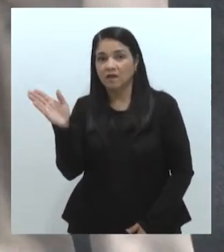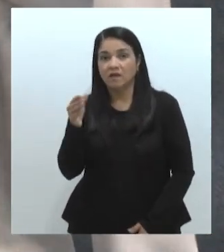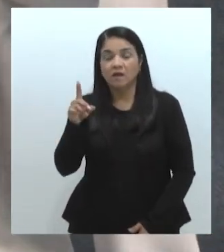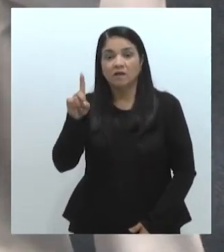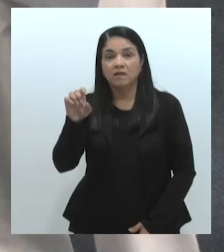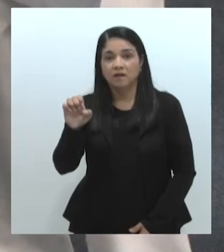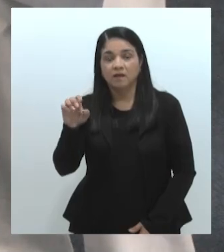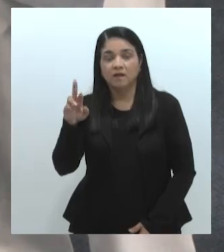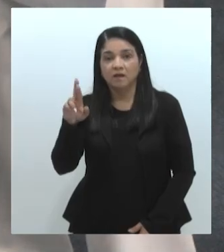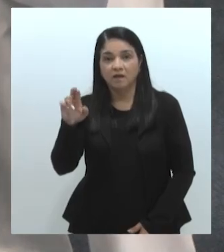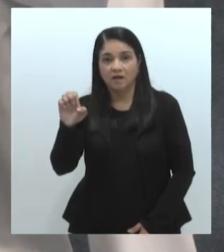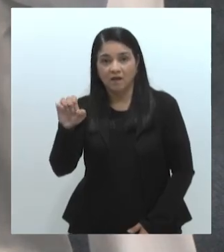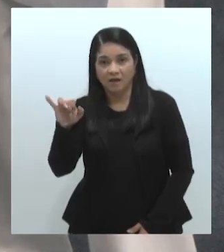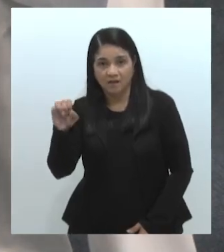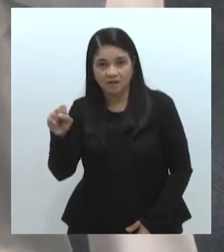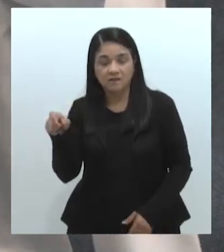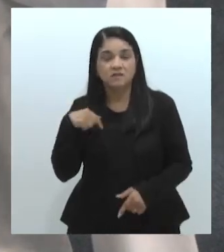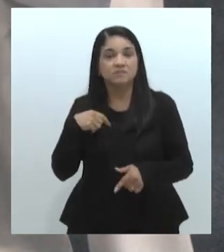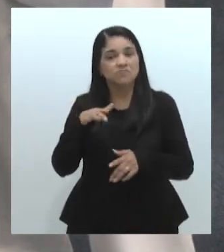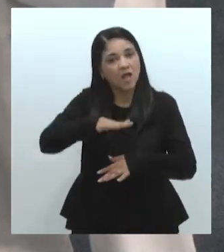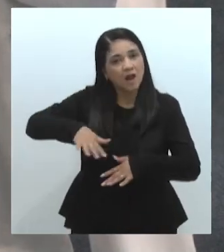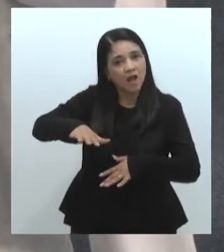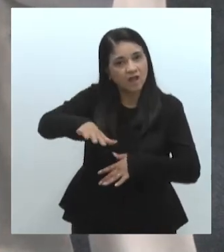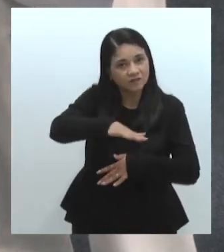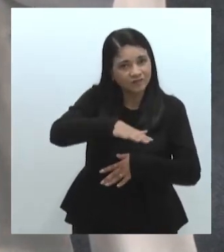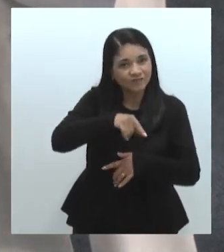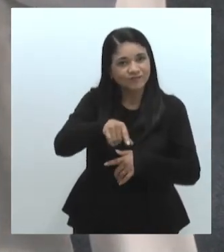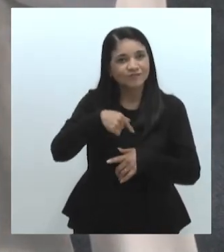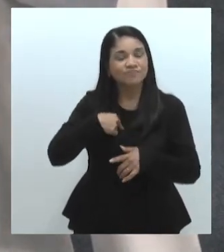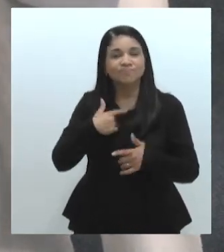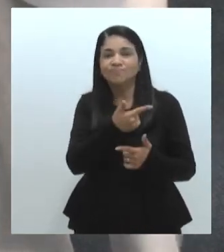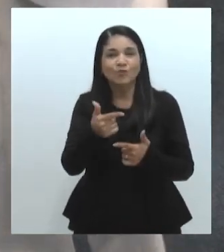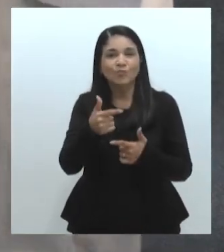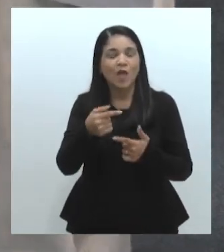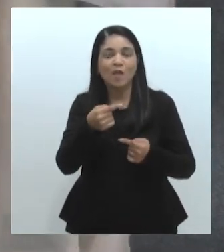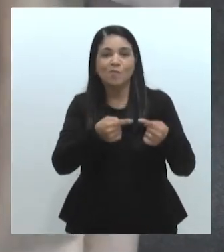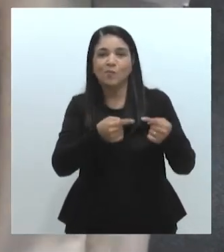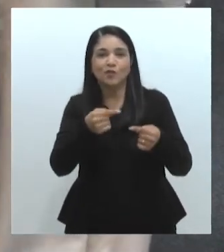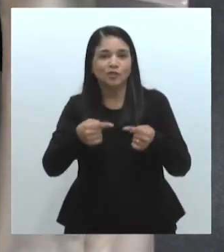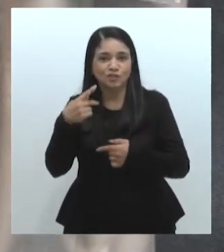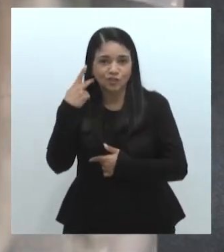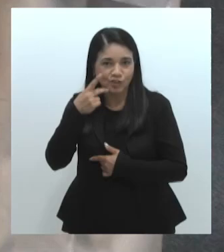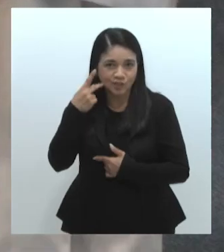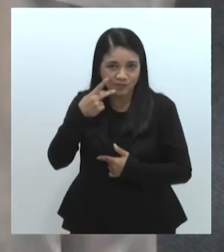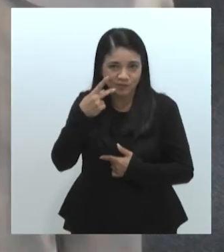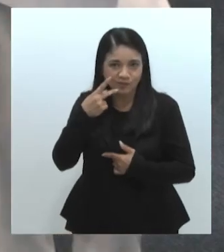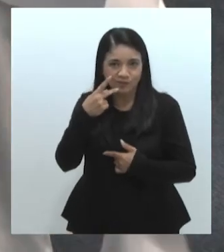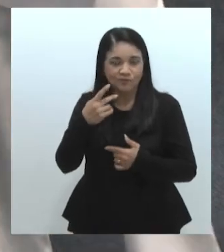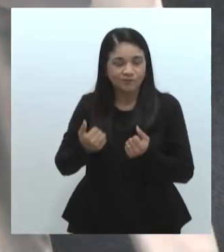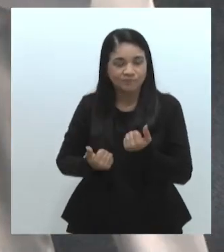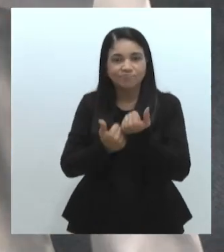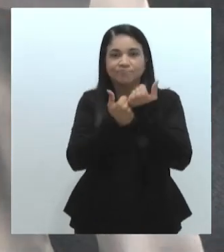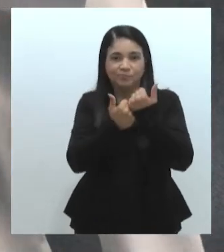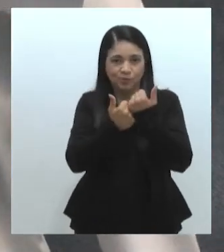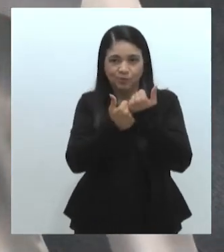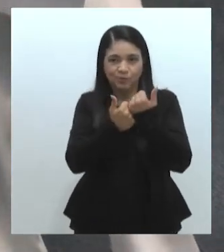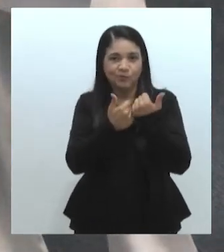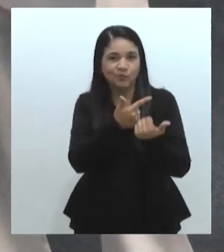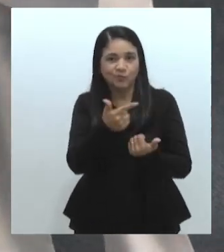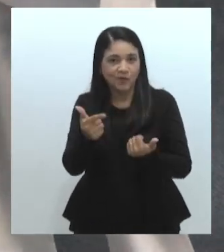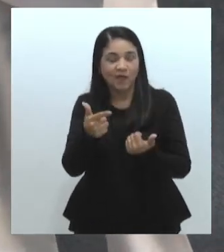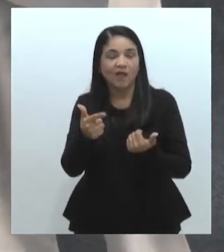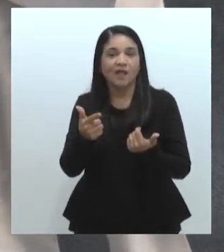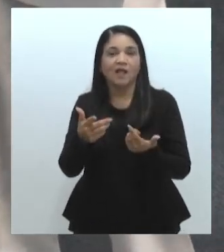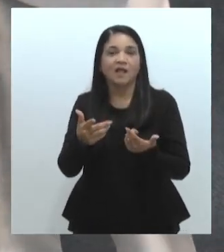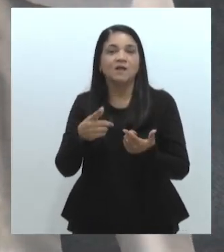o mesmo apreço, né, e políticas de sustentabilidade como, por vezes, tem folias do nosso sul